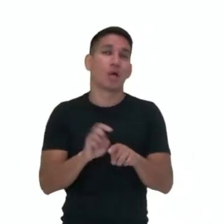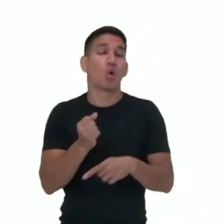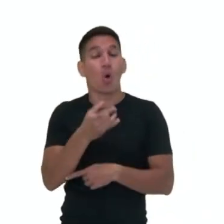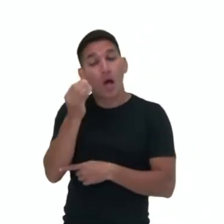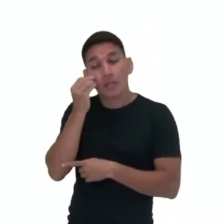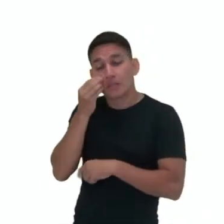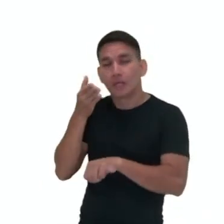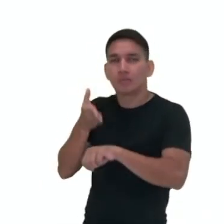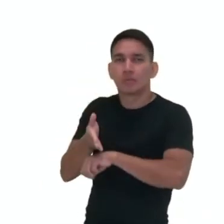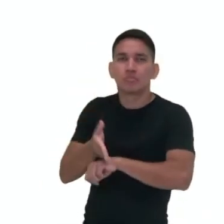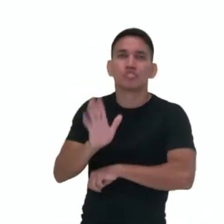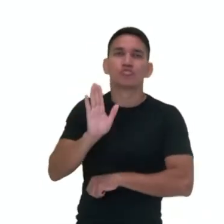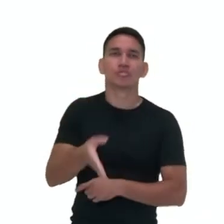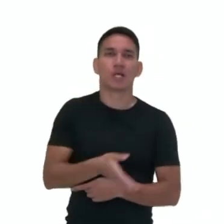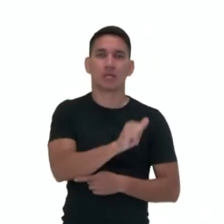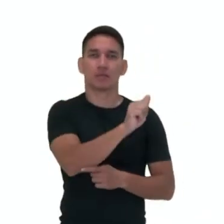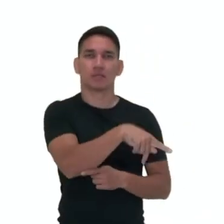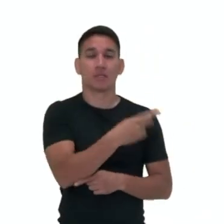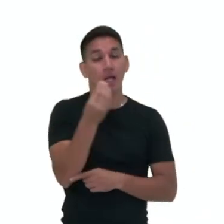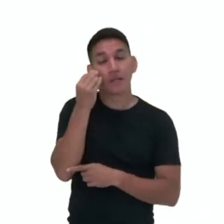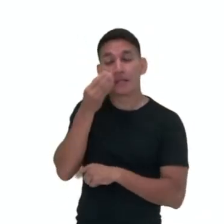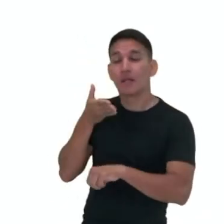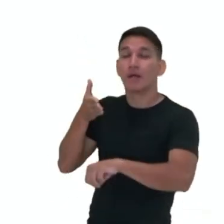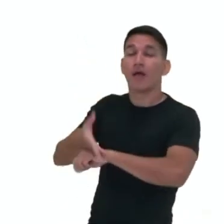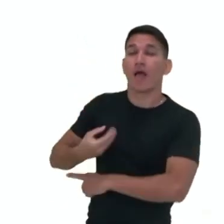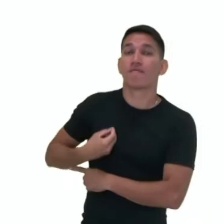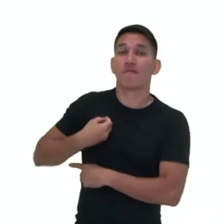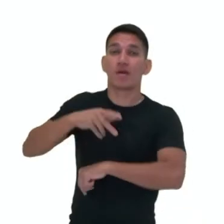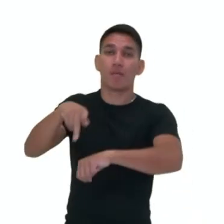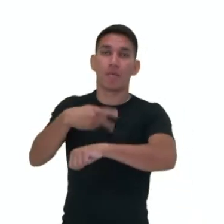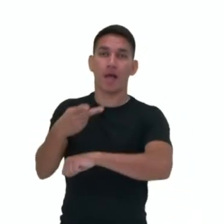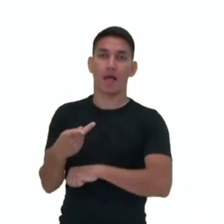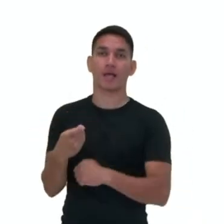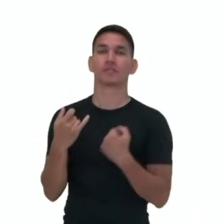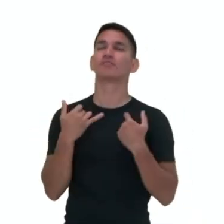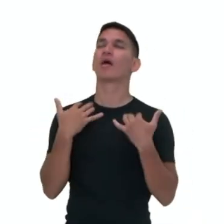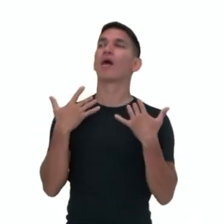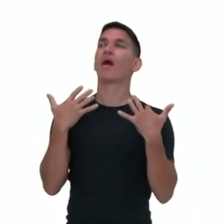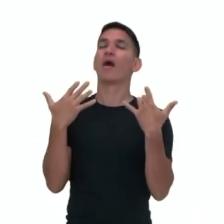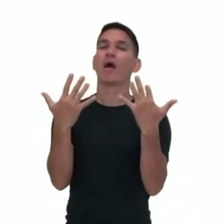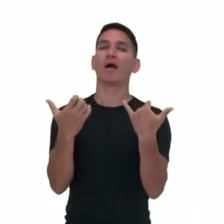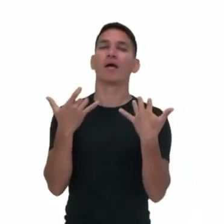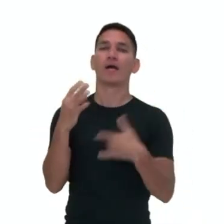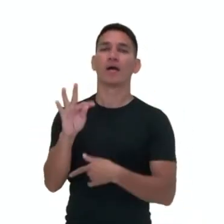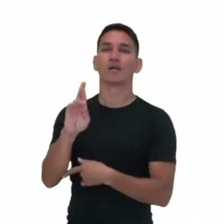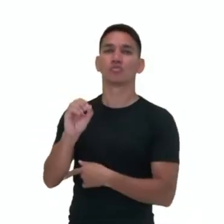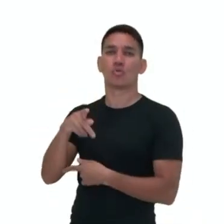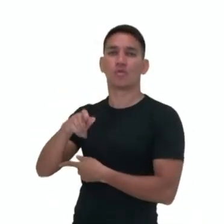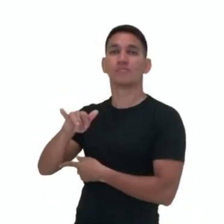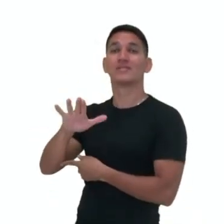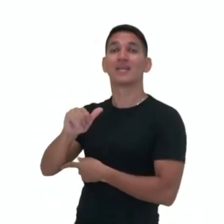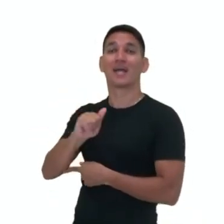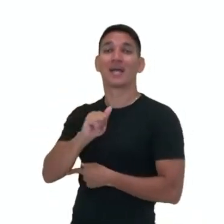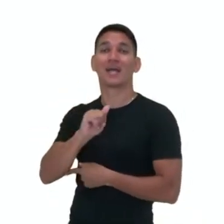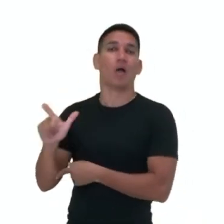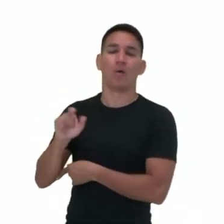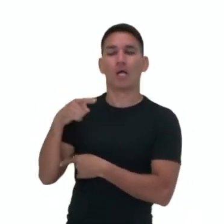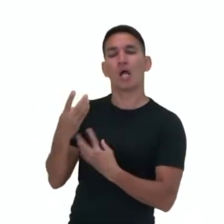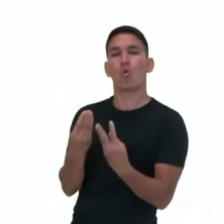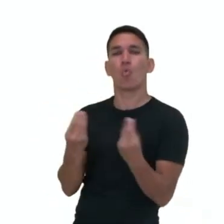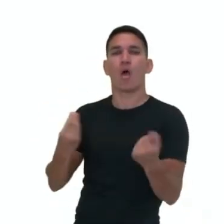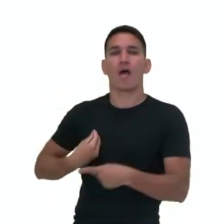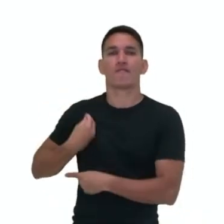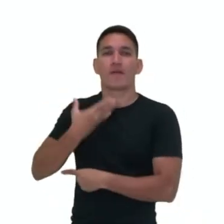pessoa aposentada, né, de um país tropical, para poder morar em um país com uma qualidade de vida melhor nesse sentido, ou